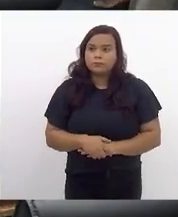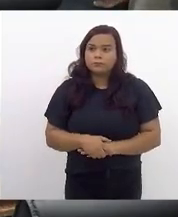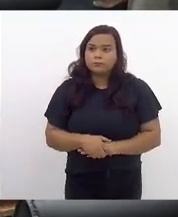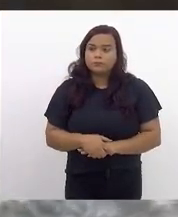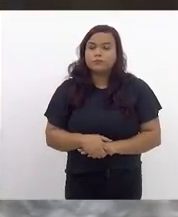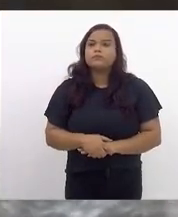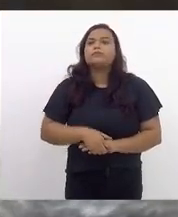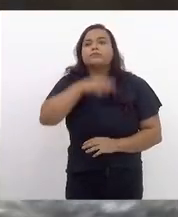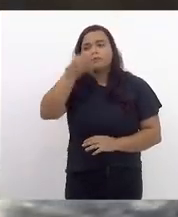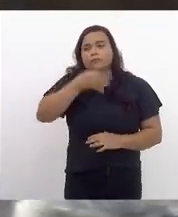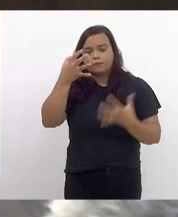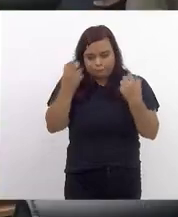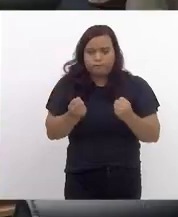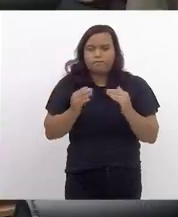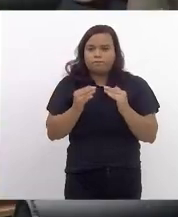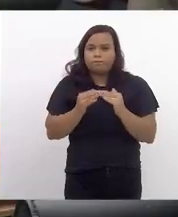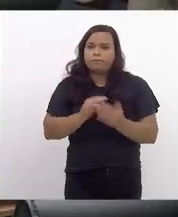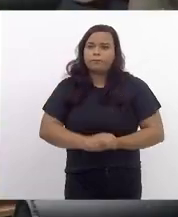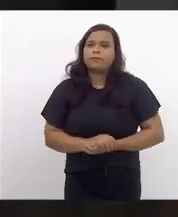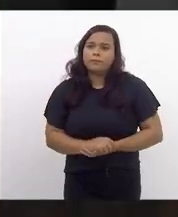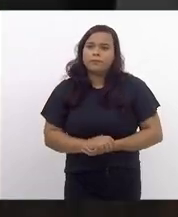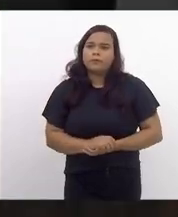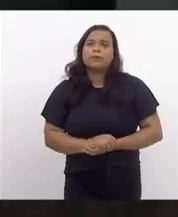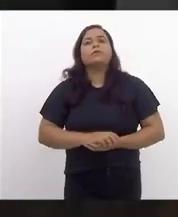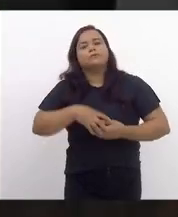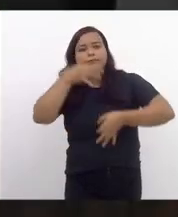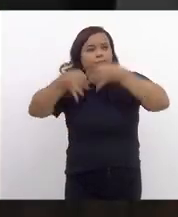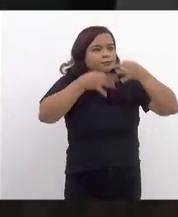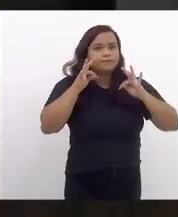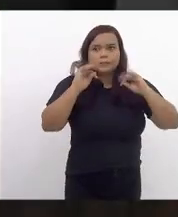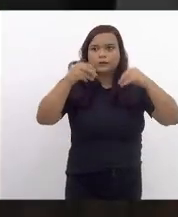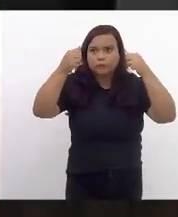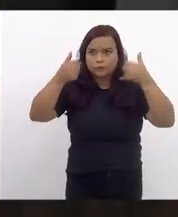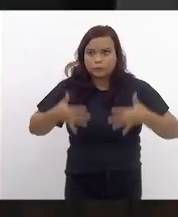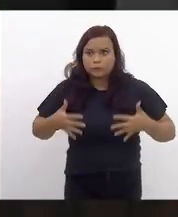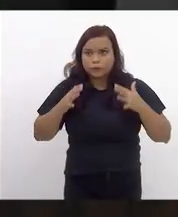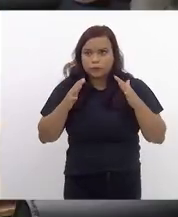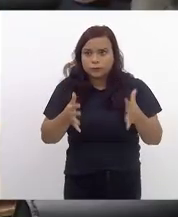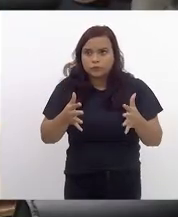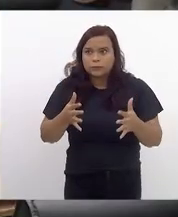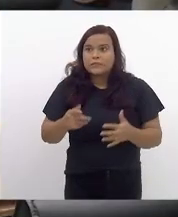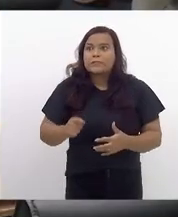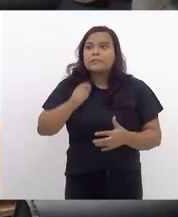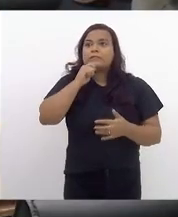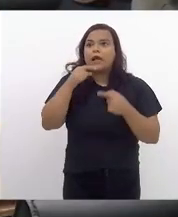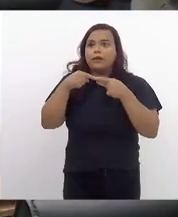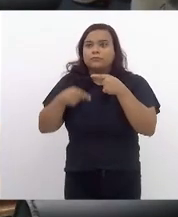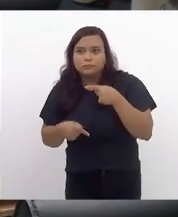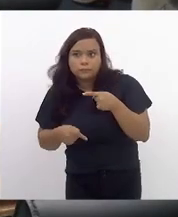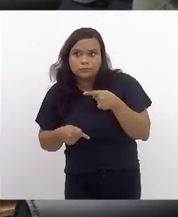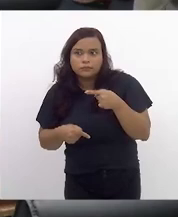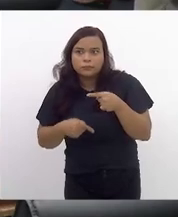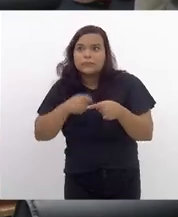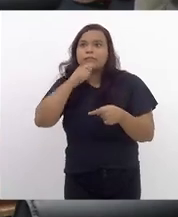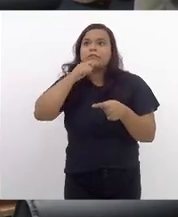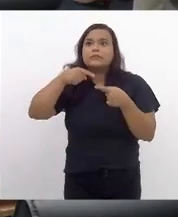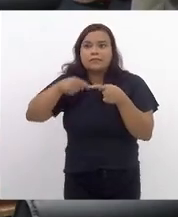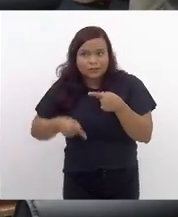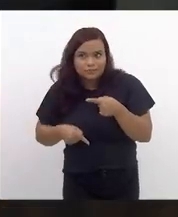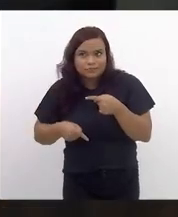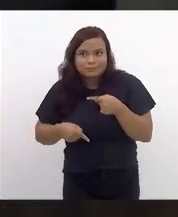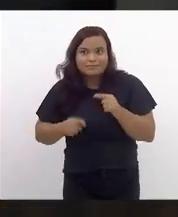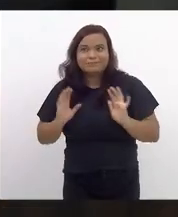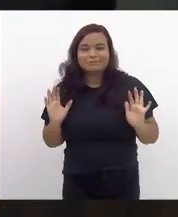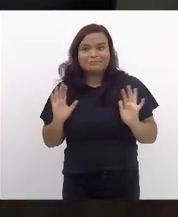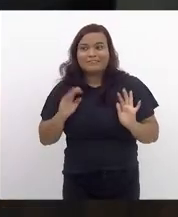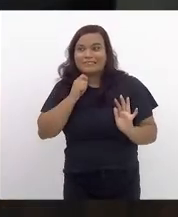O parecer é favorável, presidente. Com os pareceres emitidos... Sem divergência, senhor presidente. Sem divergência. Em